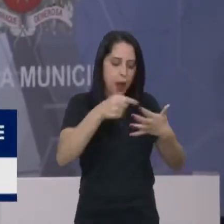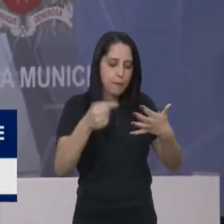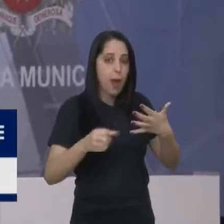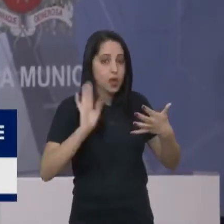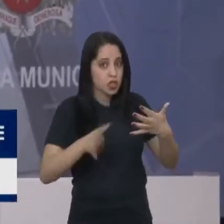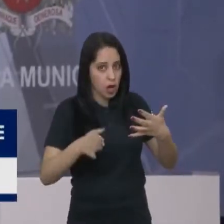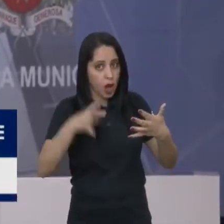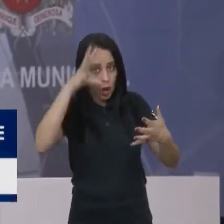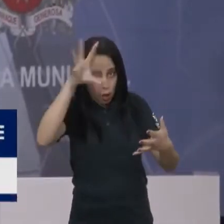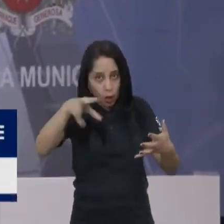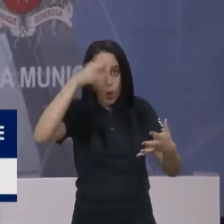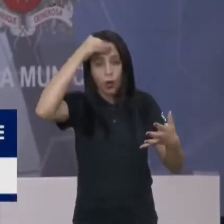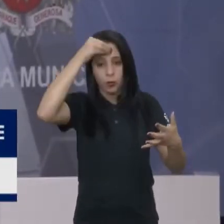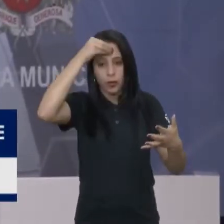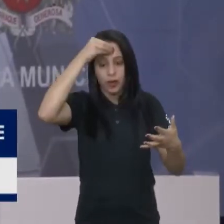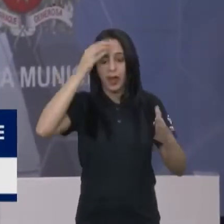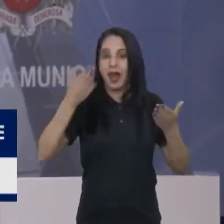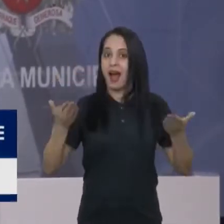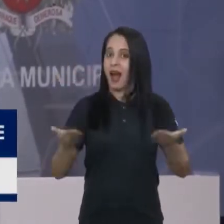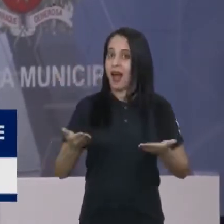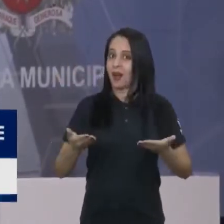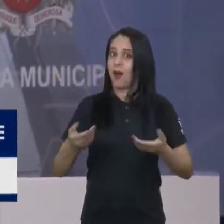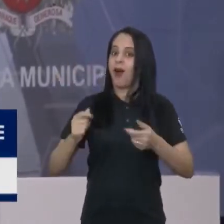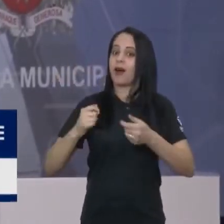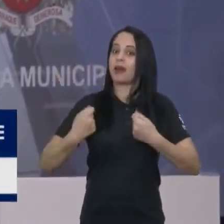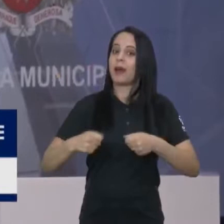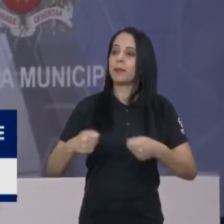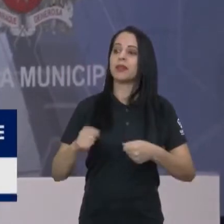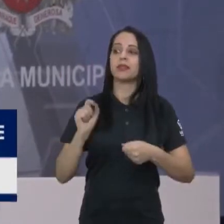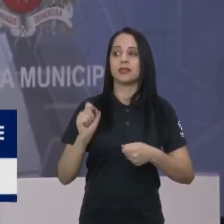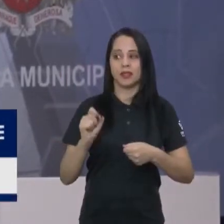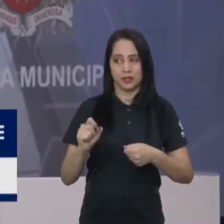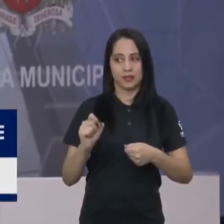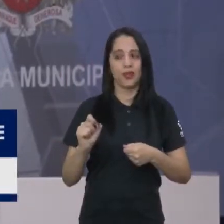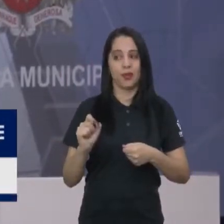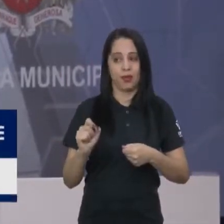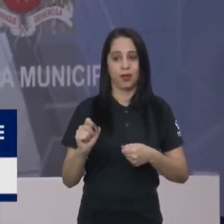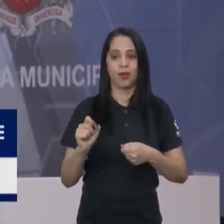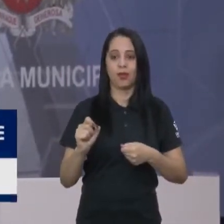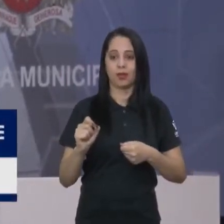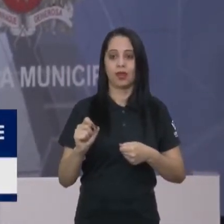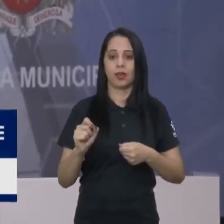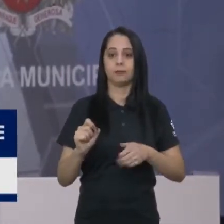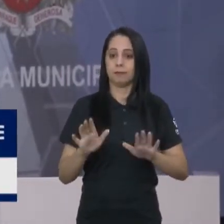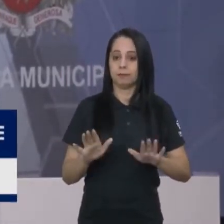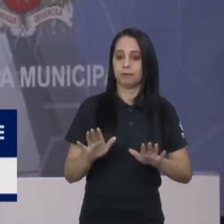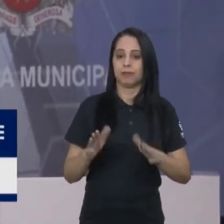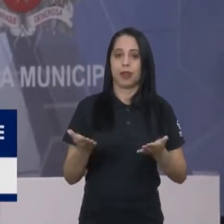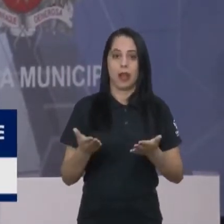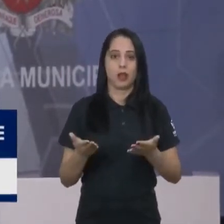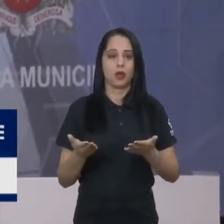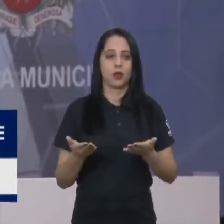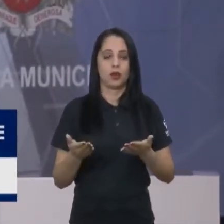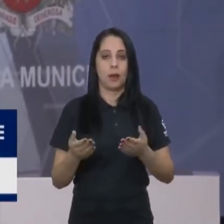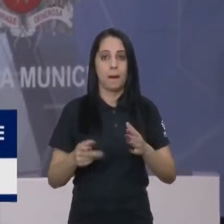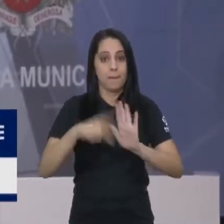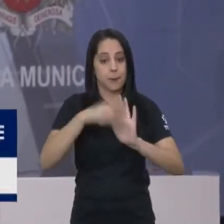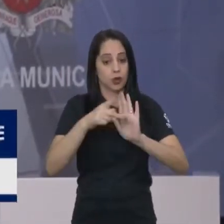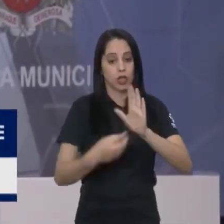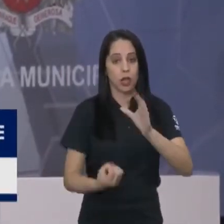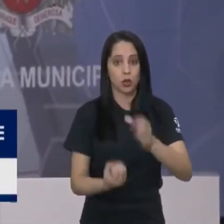agora fazer honra, justificar toda a confiança que as pessoas deram para nós. E aí eu falei, olha, nós vamos ter agora fazer os grandes projetos,